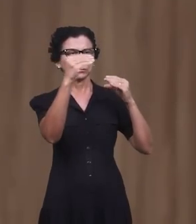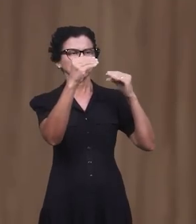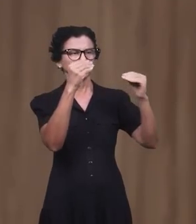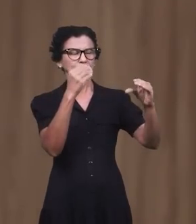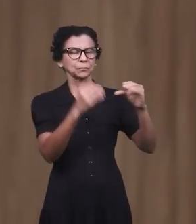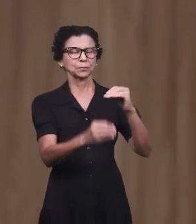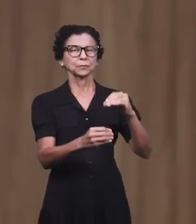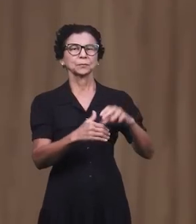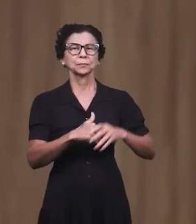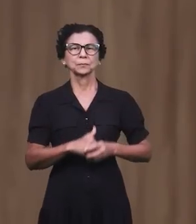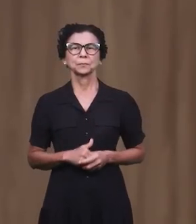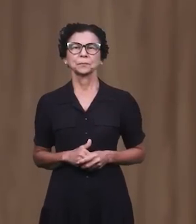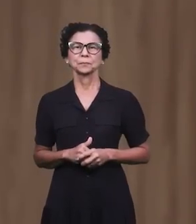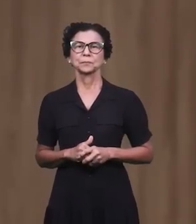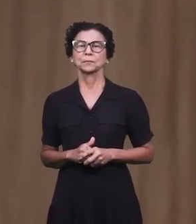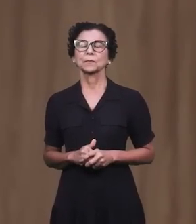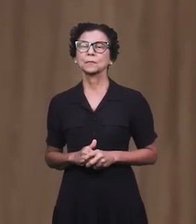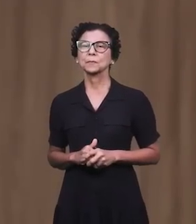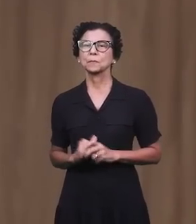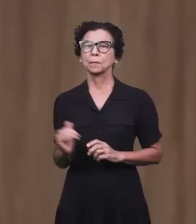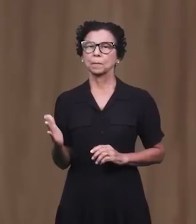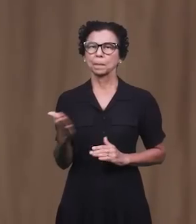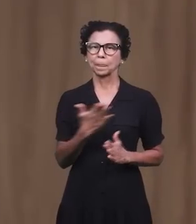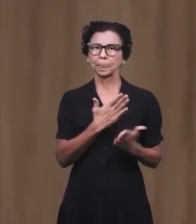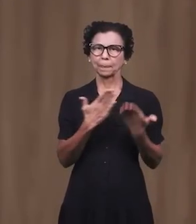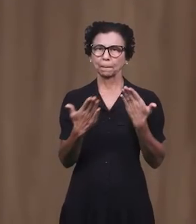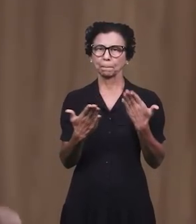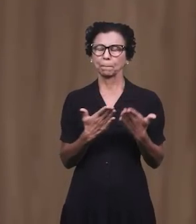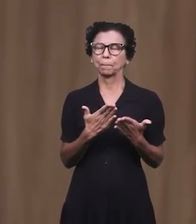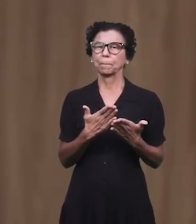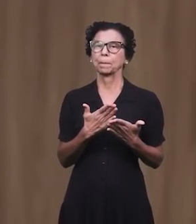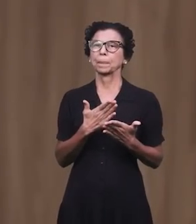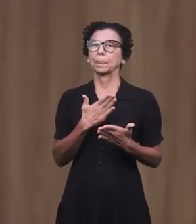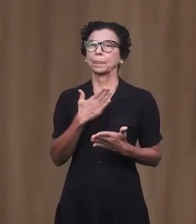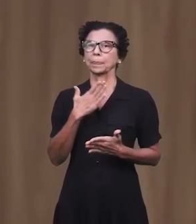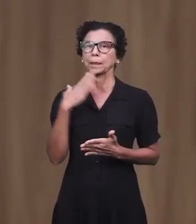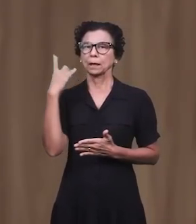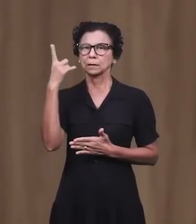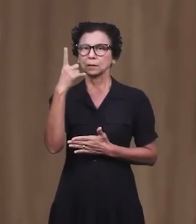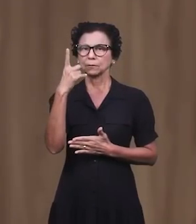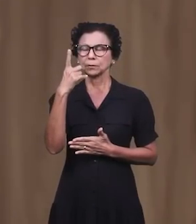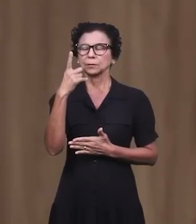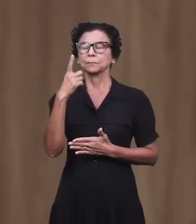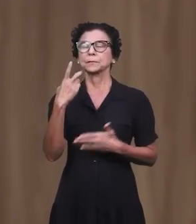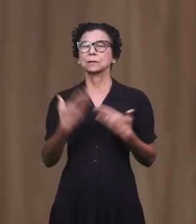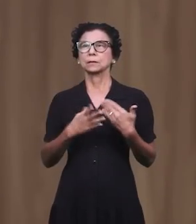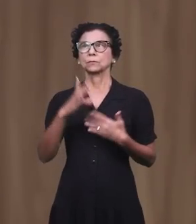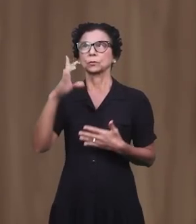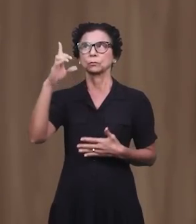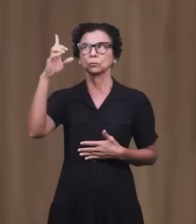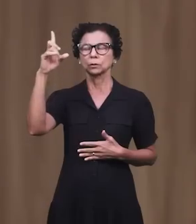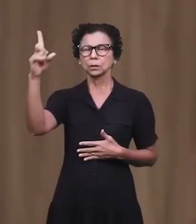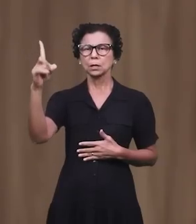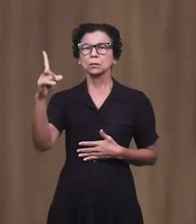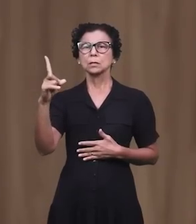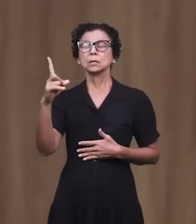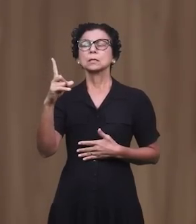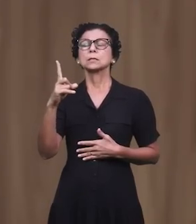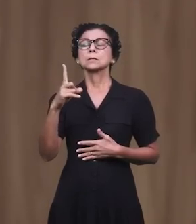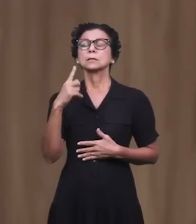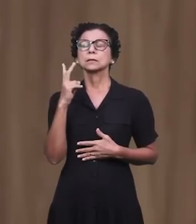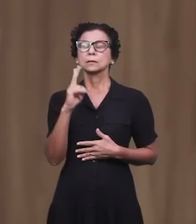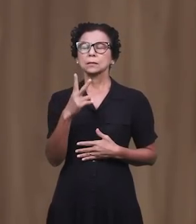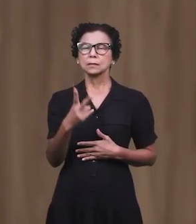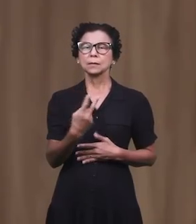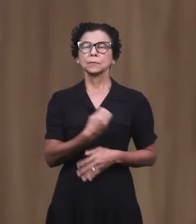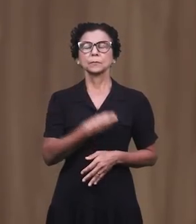soube construir a sua vida espiritual, servindo ao Deus vivo. Em todas as